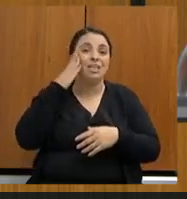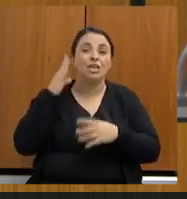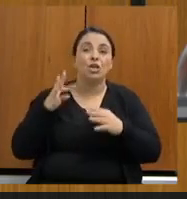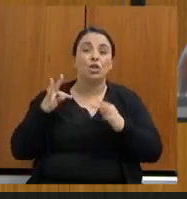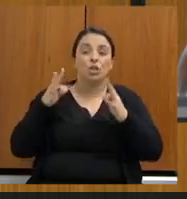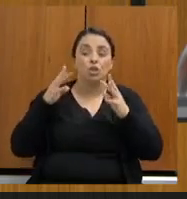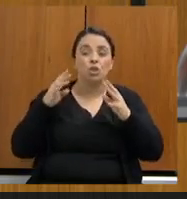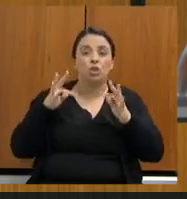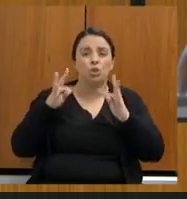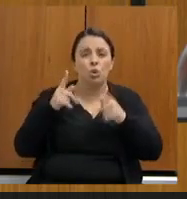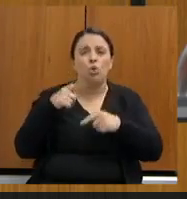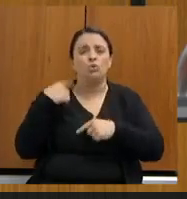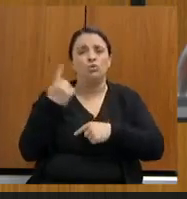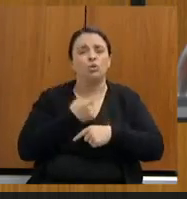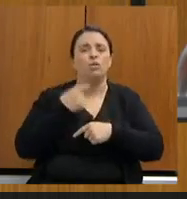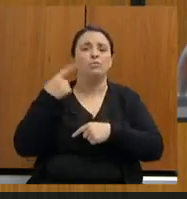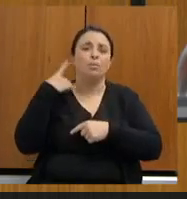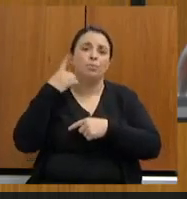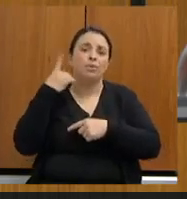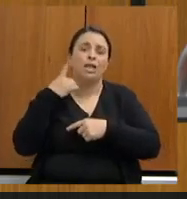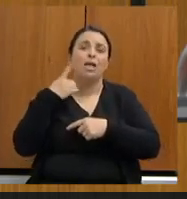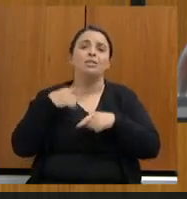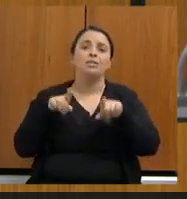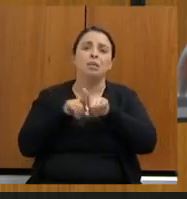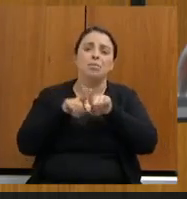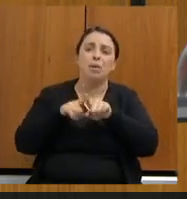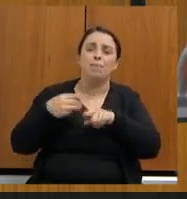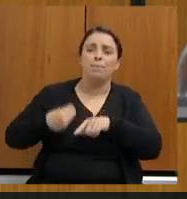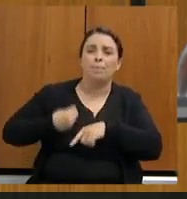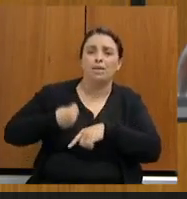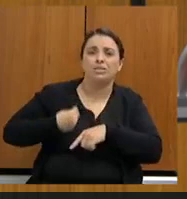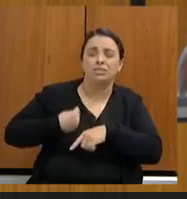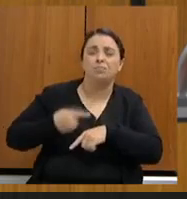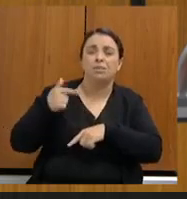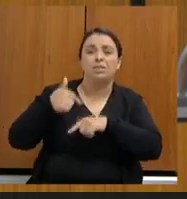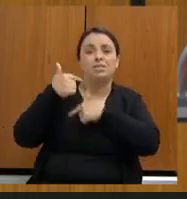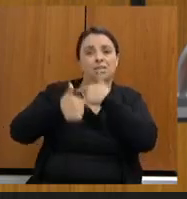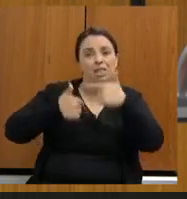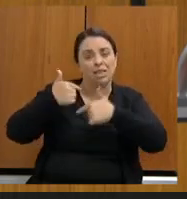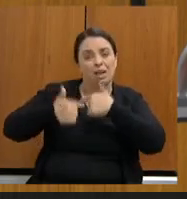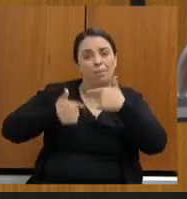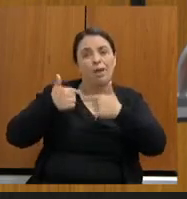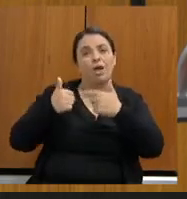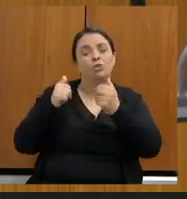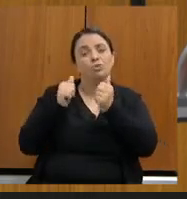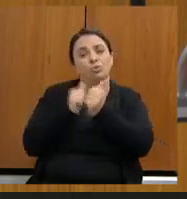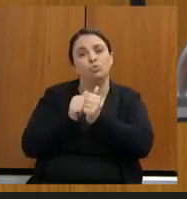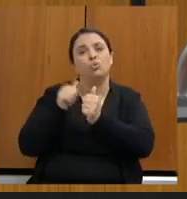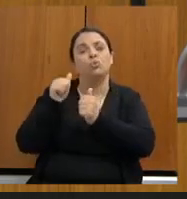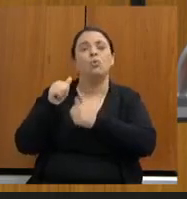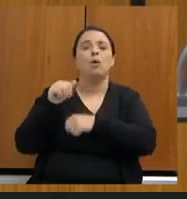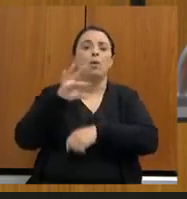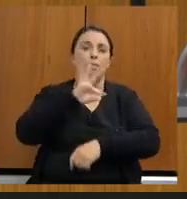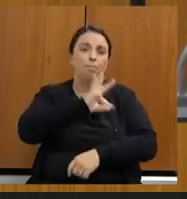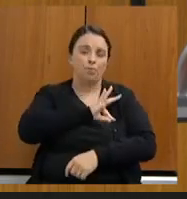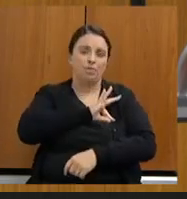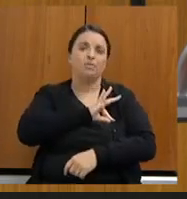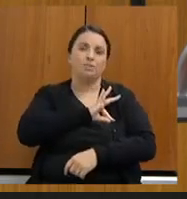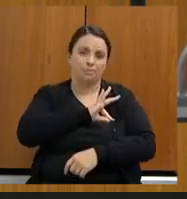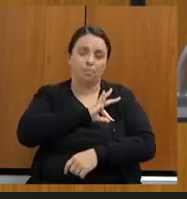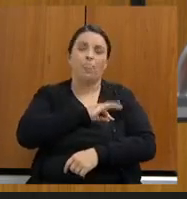nós estamos envolvidos com esse trabalho tão importante da Polícia Militar parabéns viu Comandante